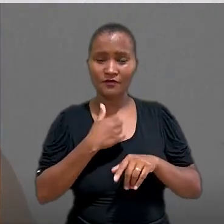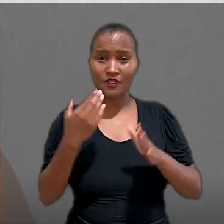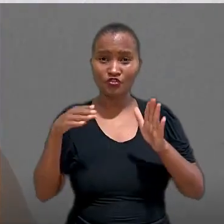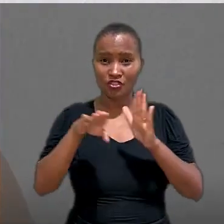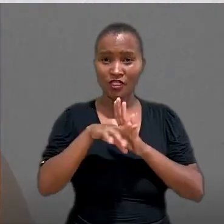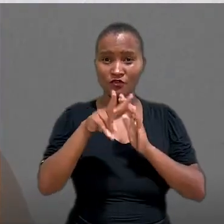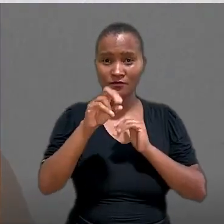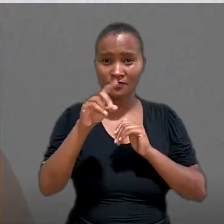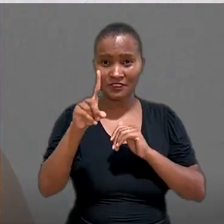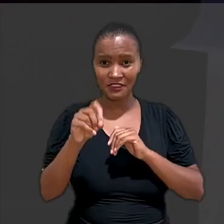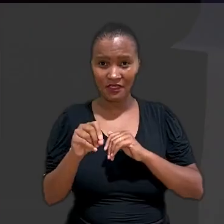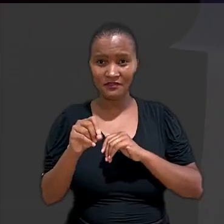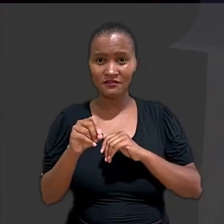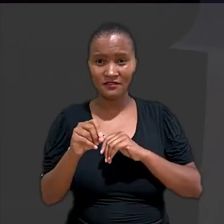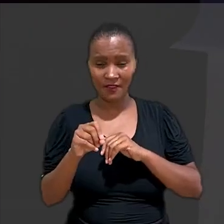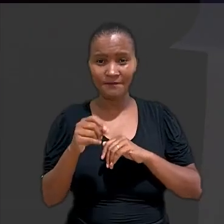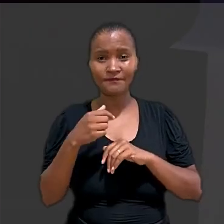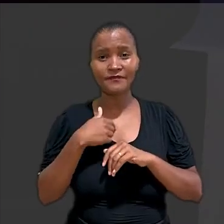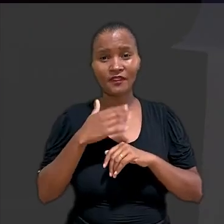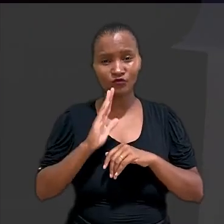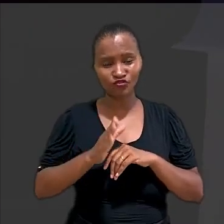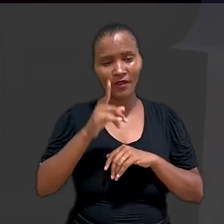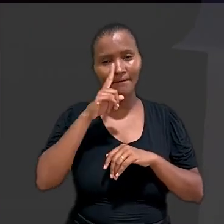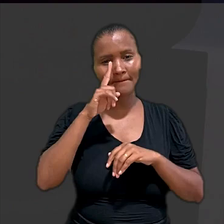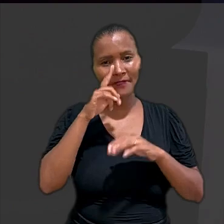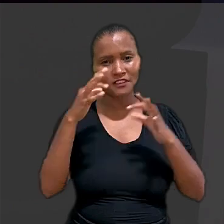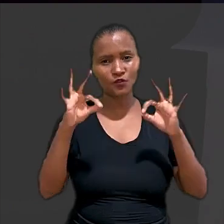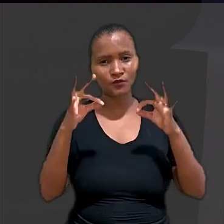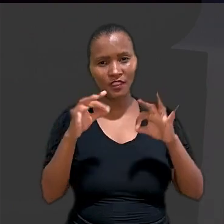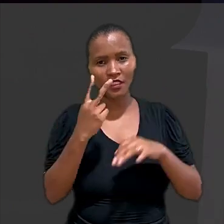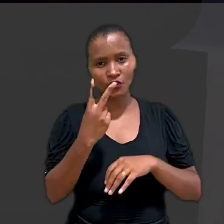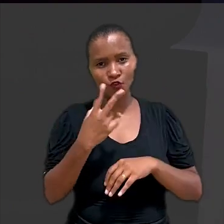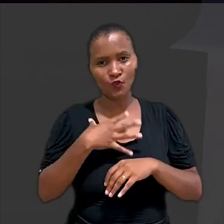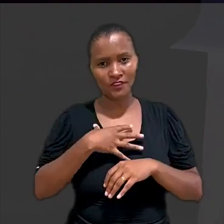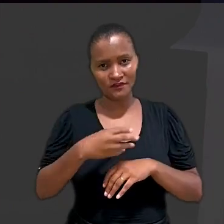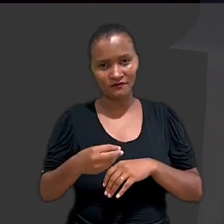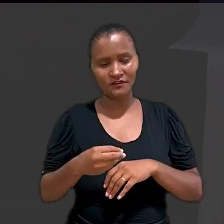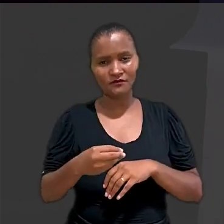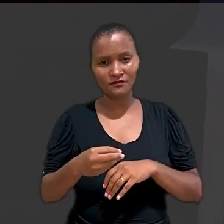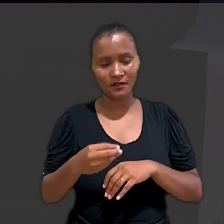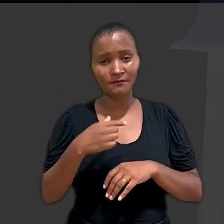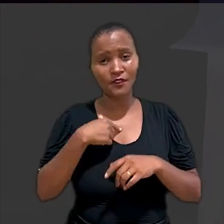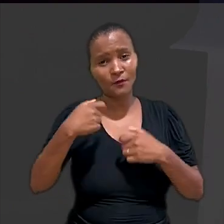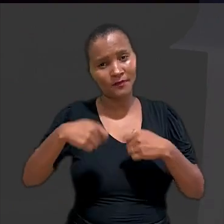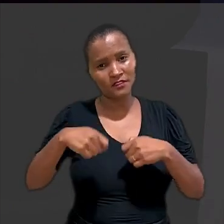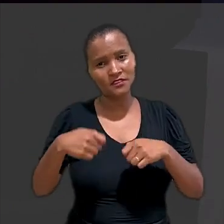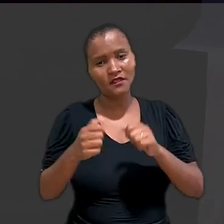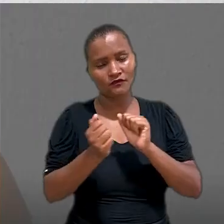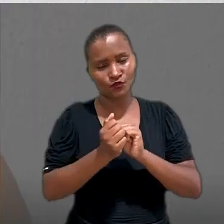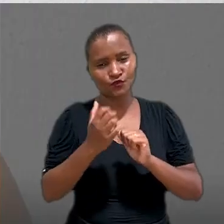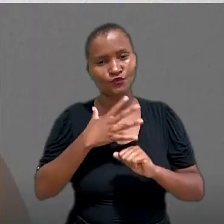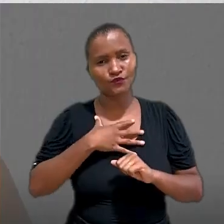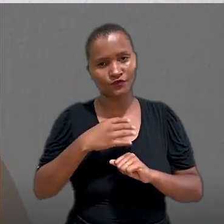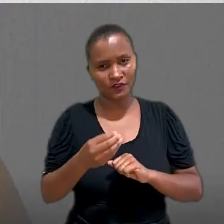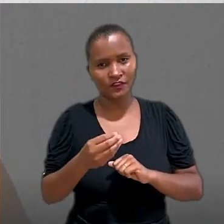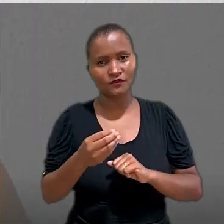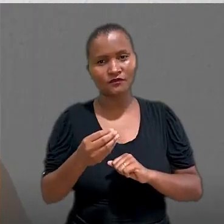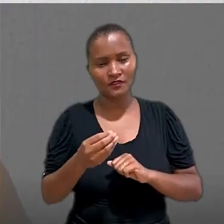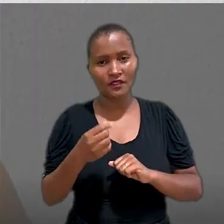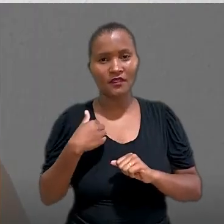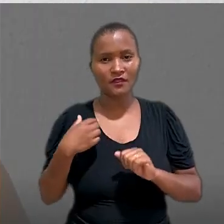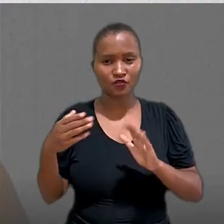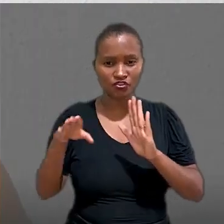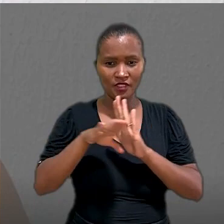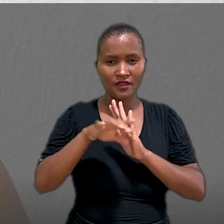que iam falar comigo. Eu cheguei em 2010, eu já era mãe solteira com 2 filhos. Eu tinha